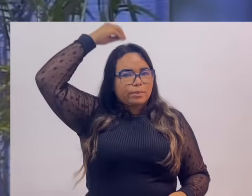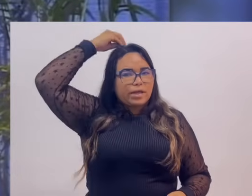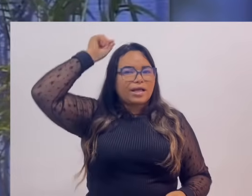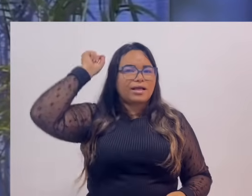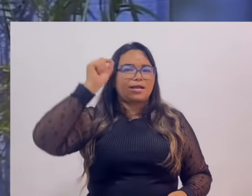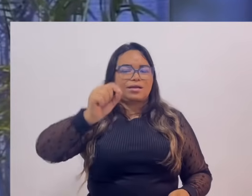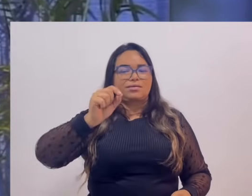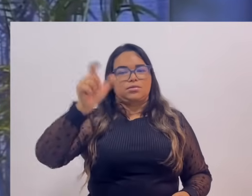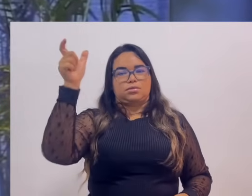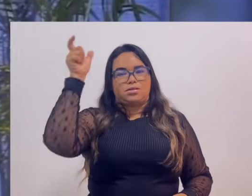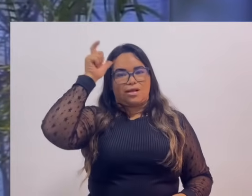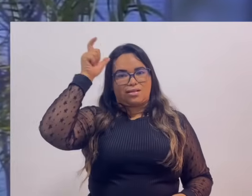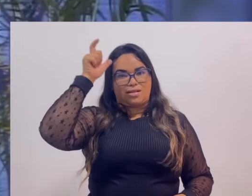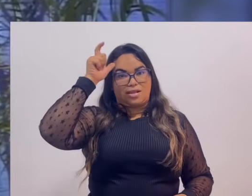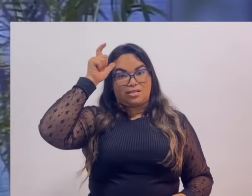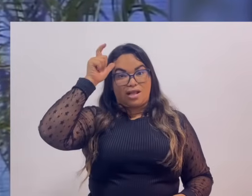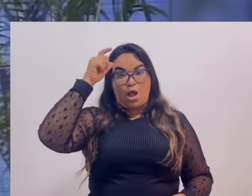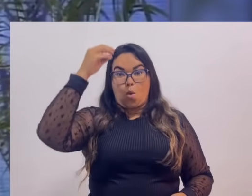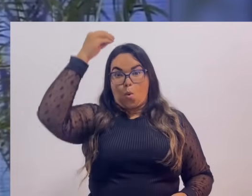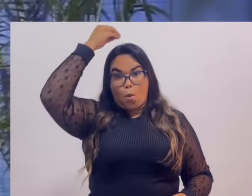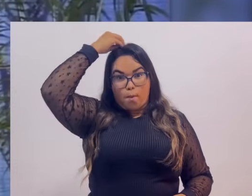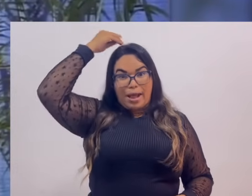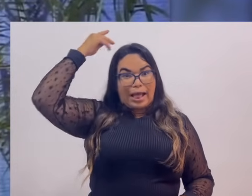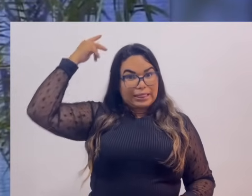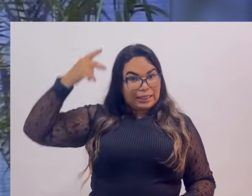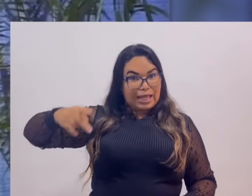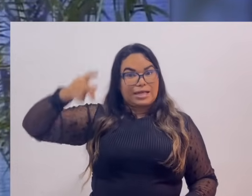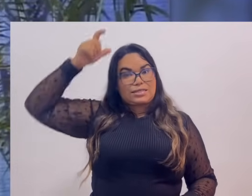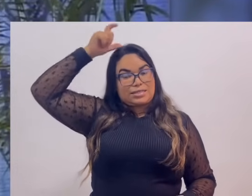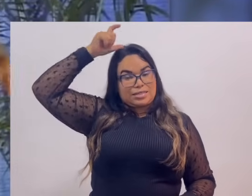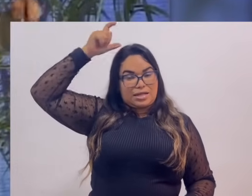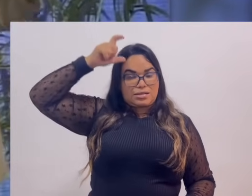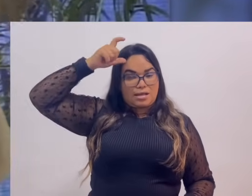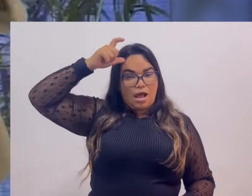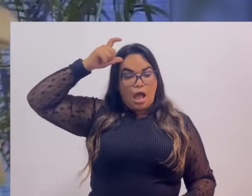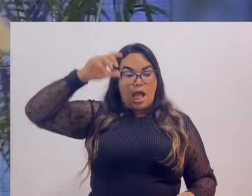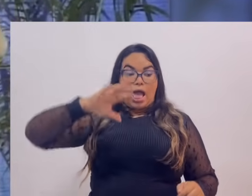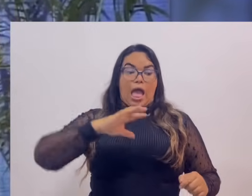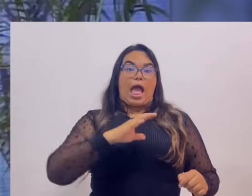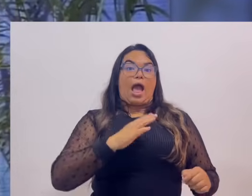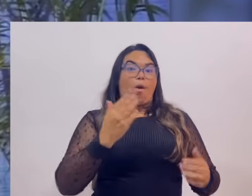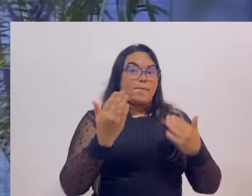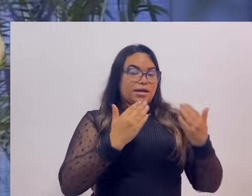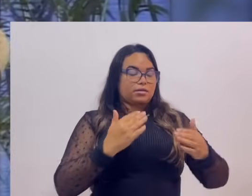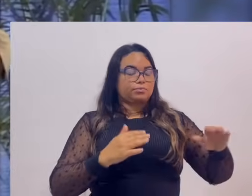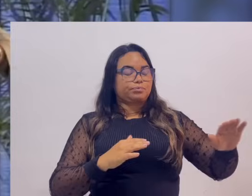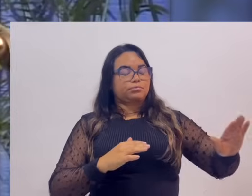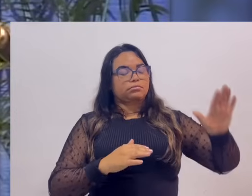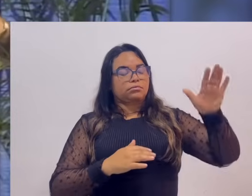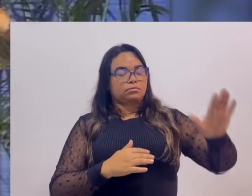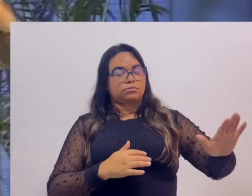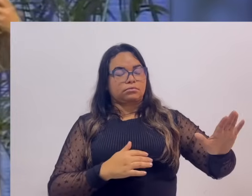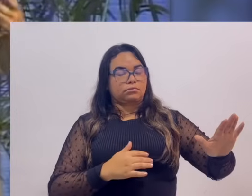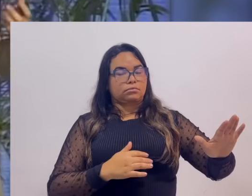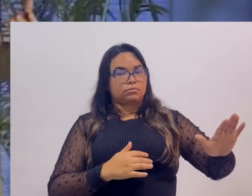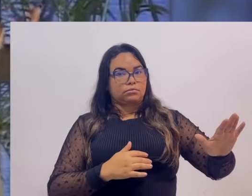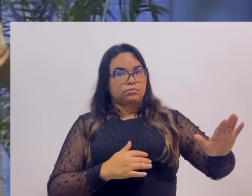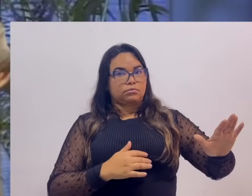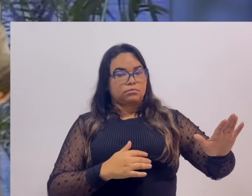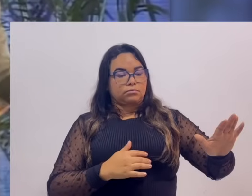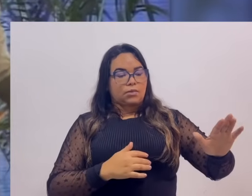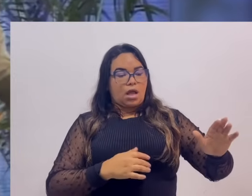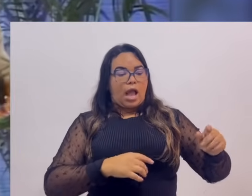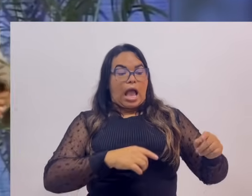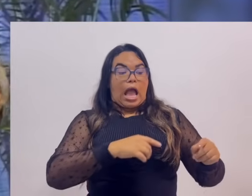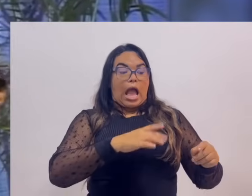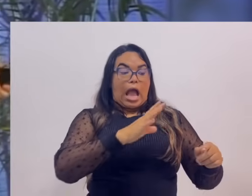quem te fez pecar? Satanás te fez pecar portanto se Satanás te fez pecar este registro